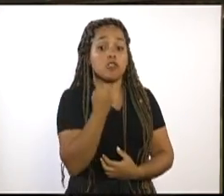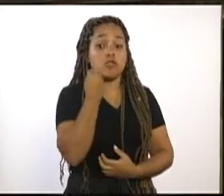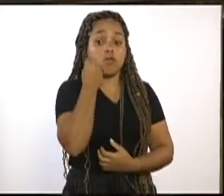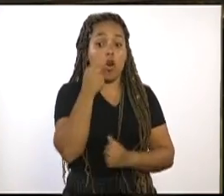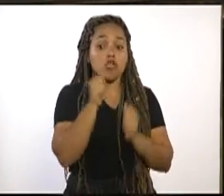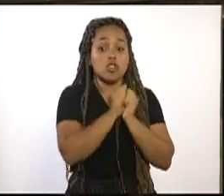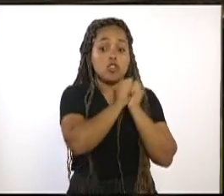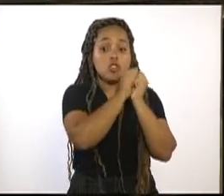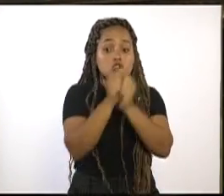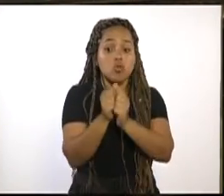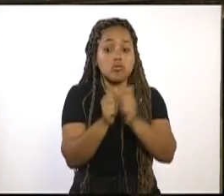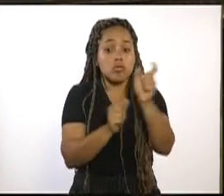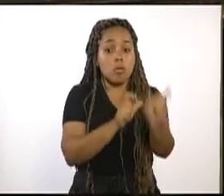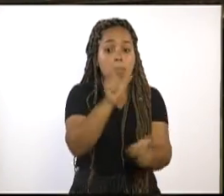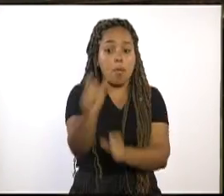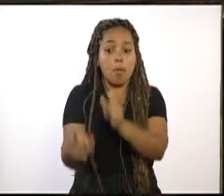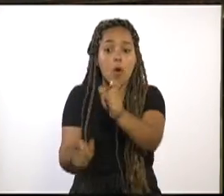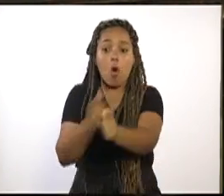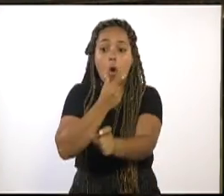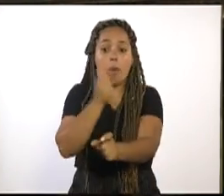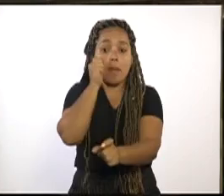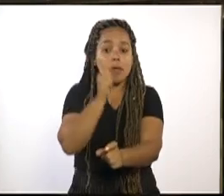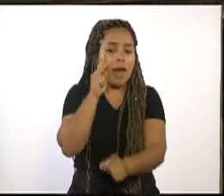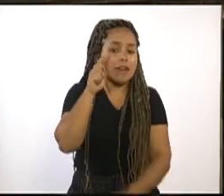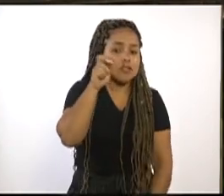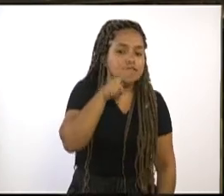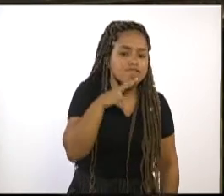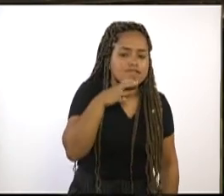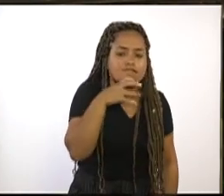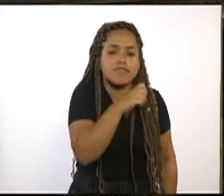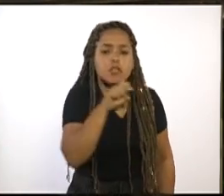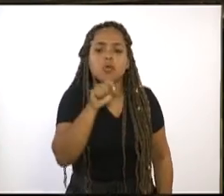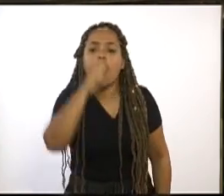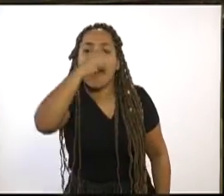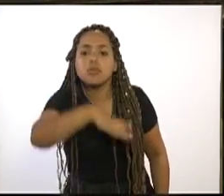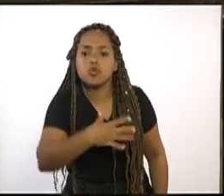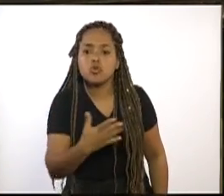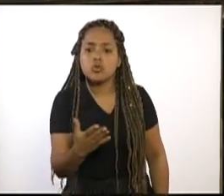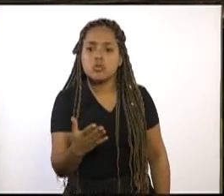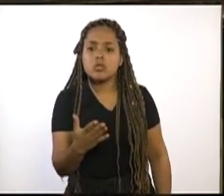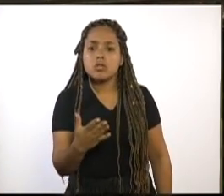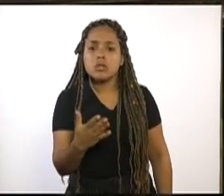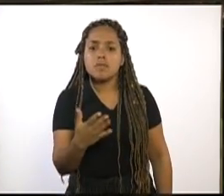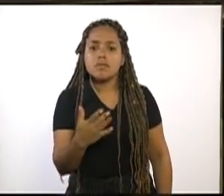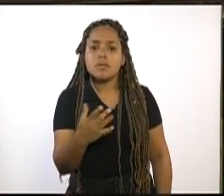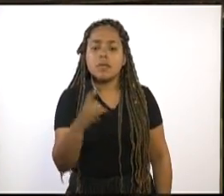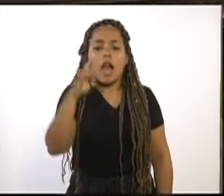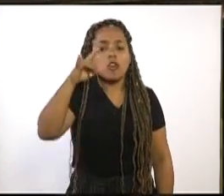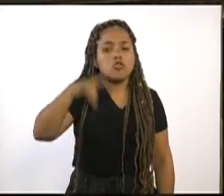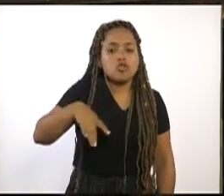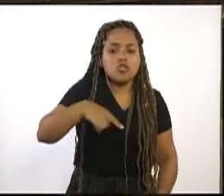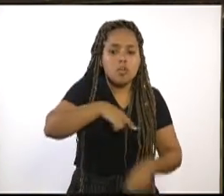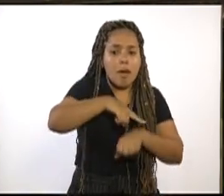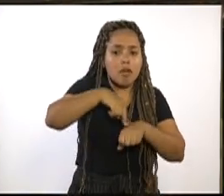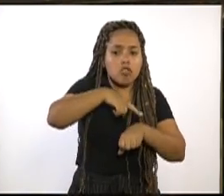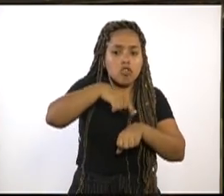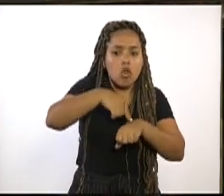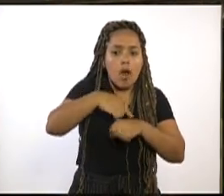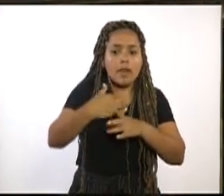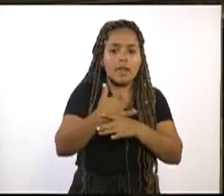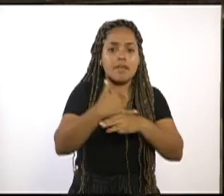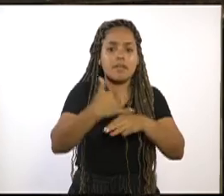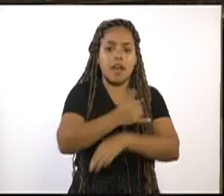vêm evidenciando os absurdos que foram as últimas horas aqui no município do Rio